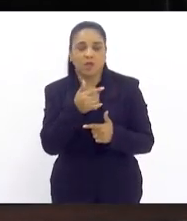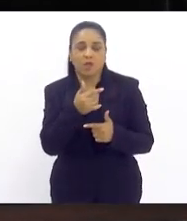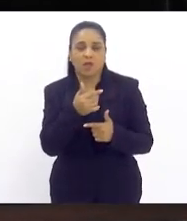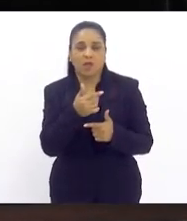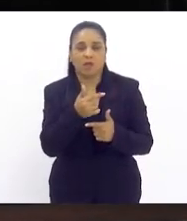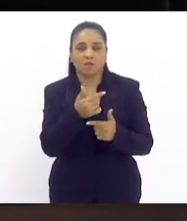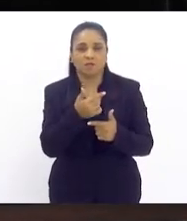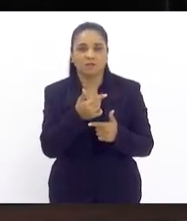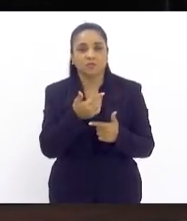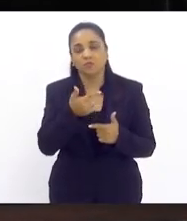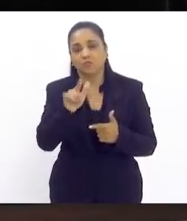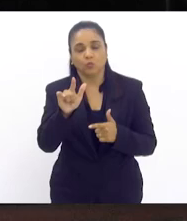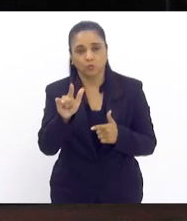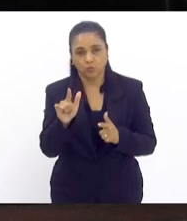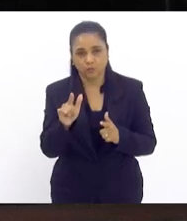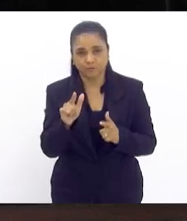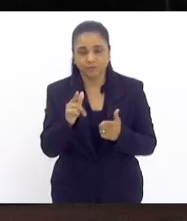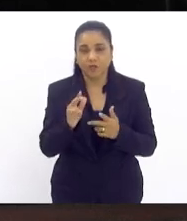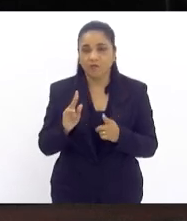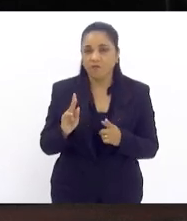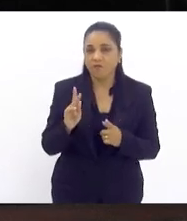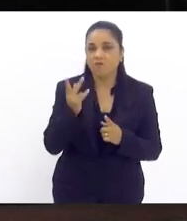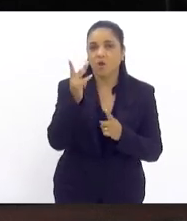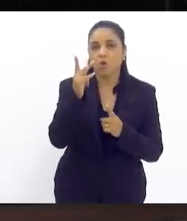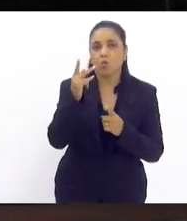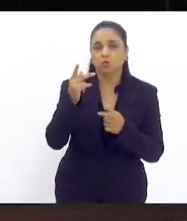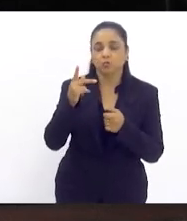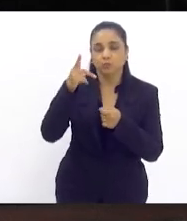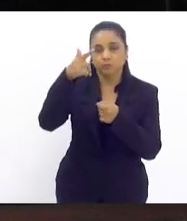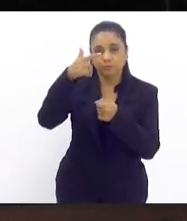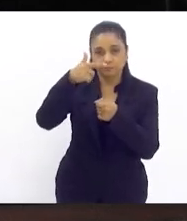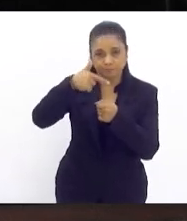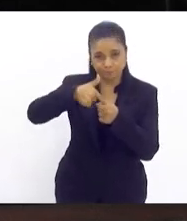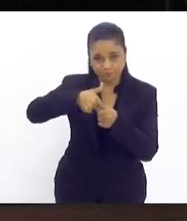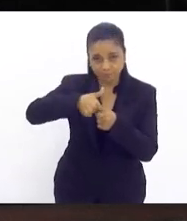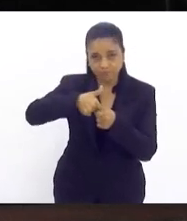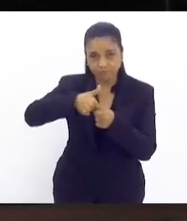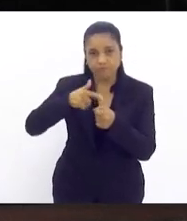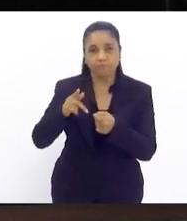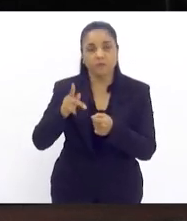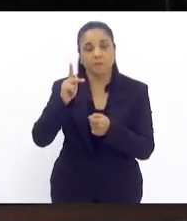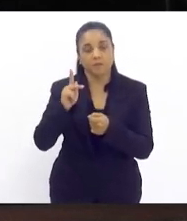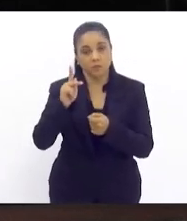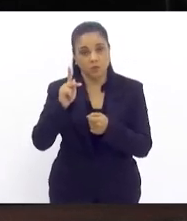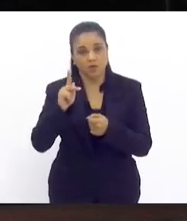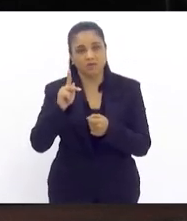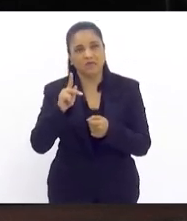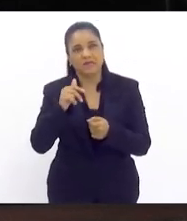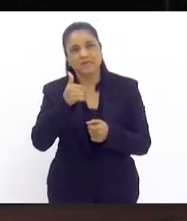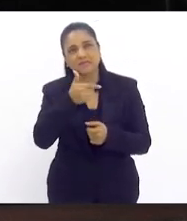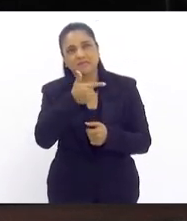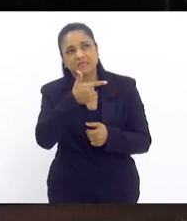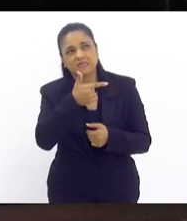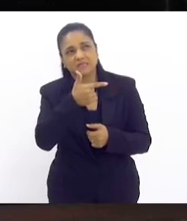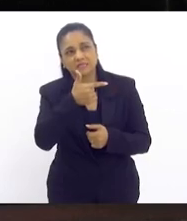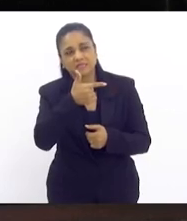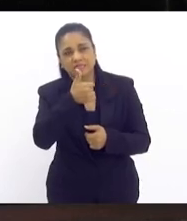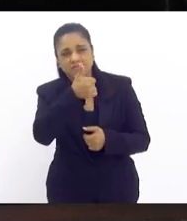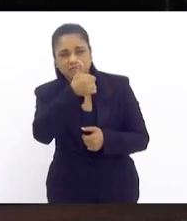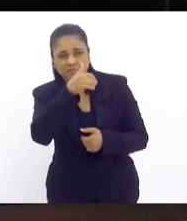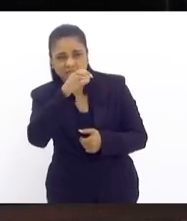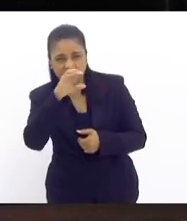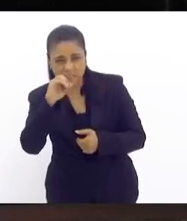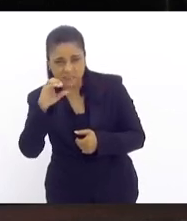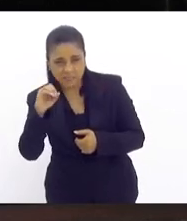de inserção. Seja no valor do barril do petróleo, que recentemente o valor era de 100 dólares o